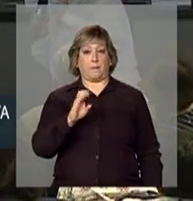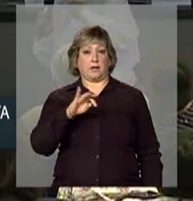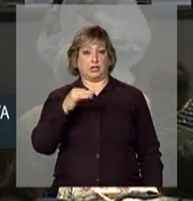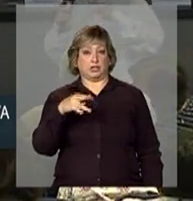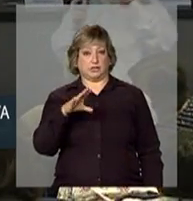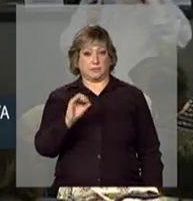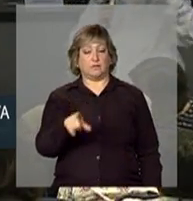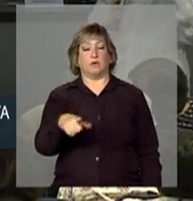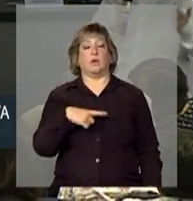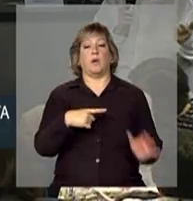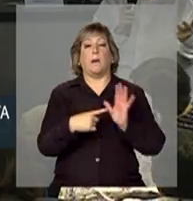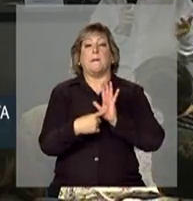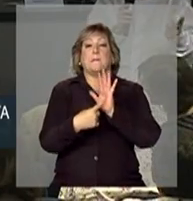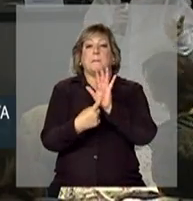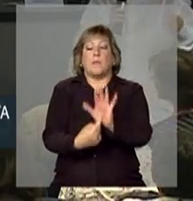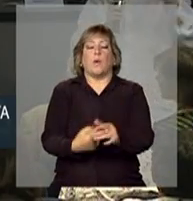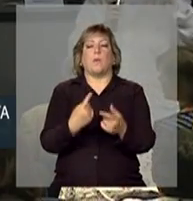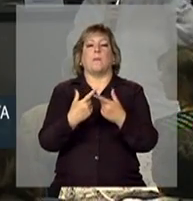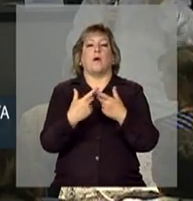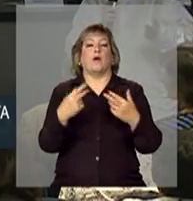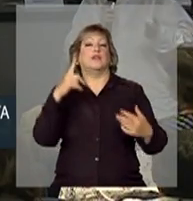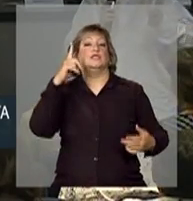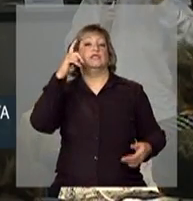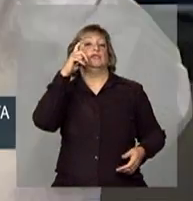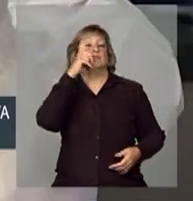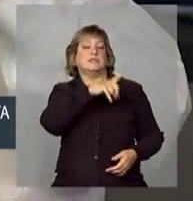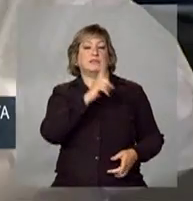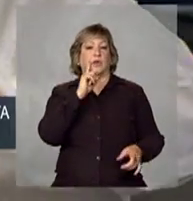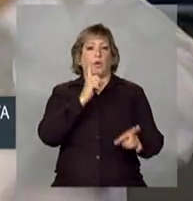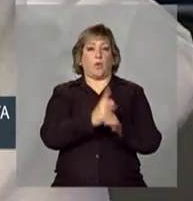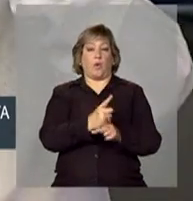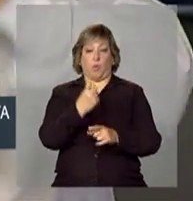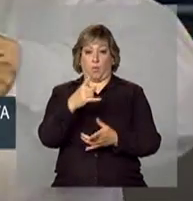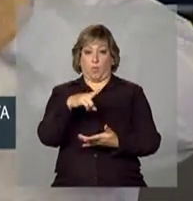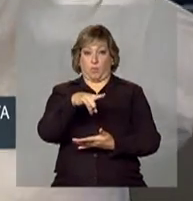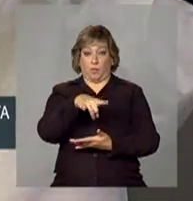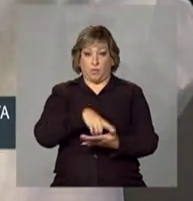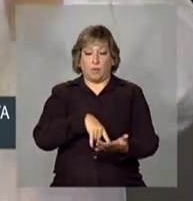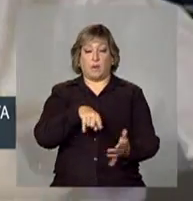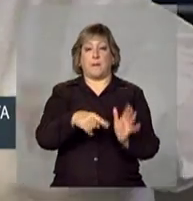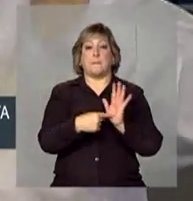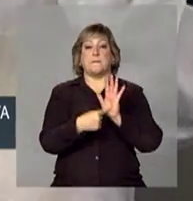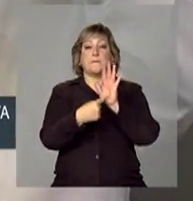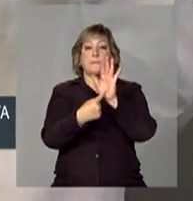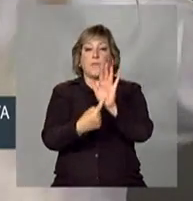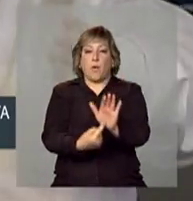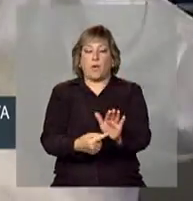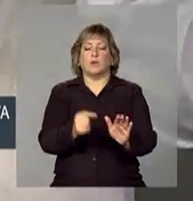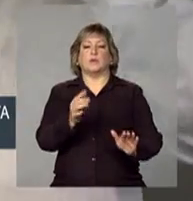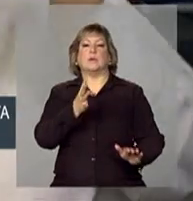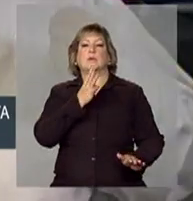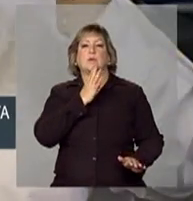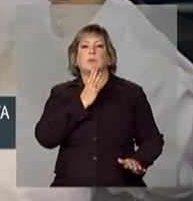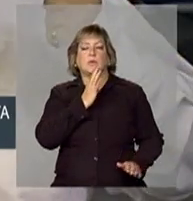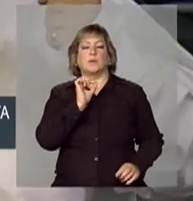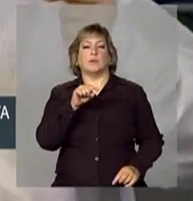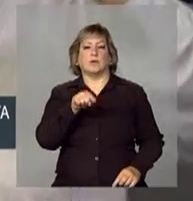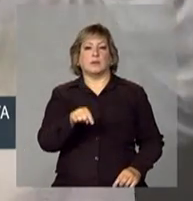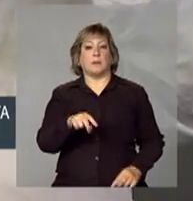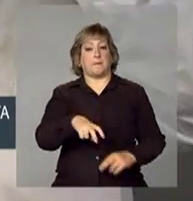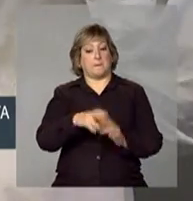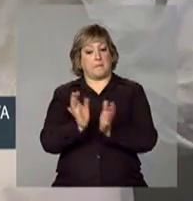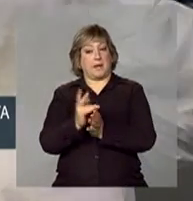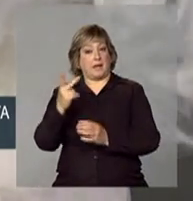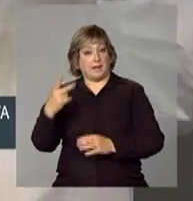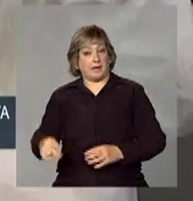demonstrar uma coisa difícil de encontrar e rara, um documento que mostra o reconhecimento por parte da repressão,